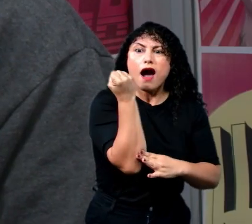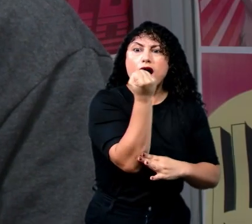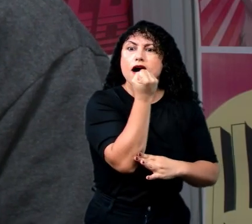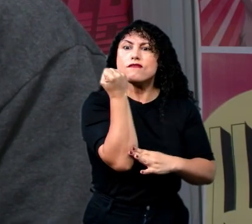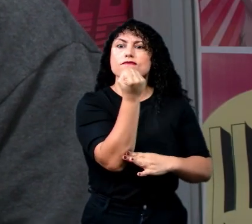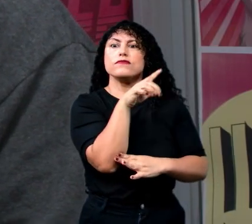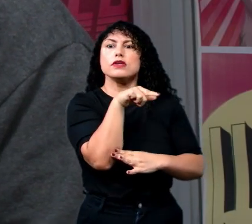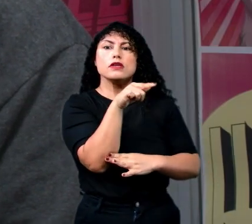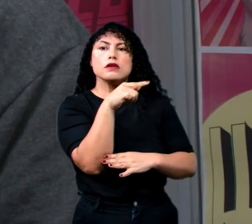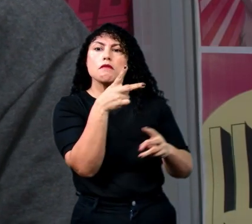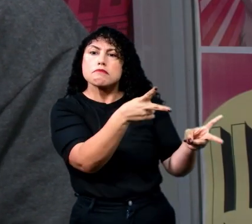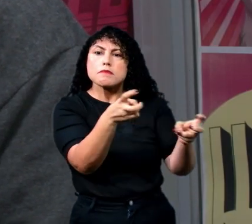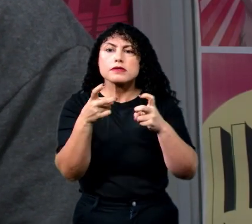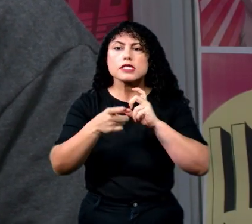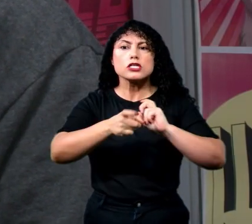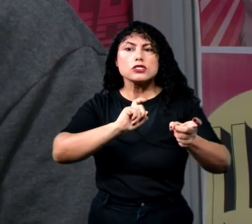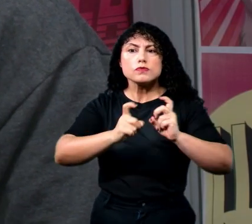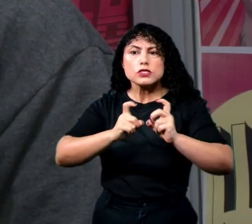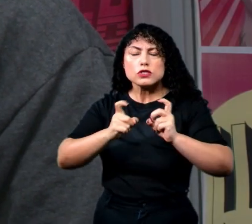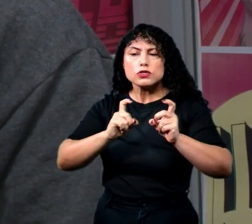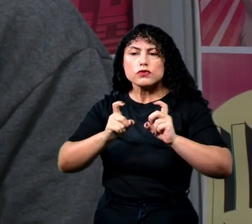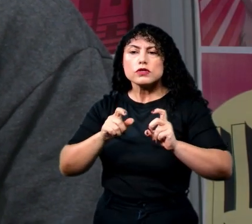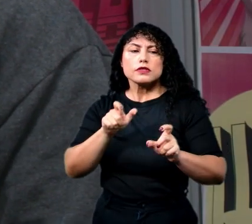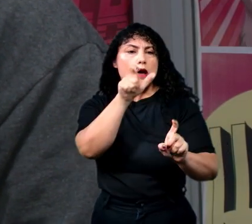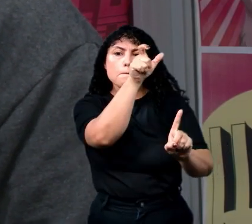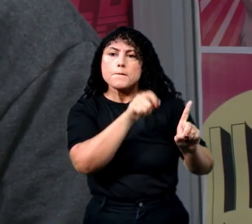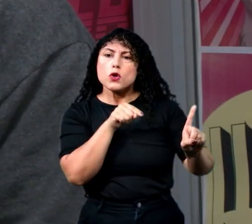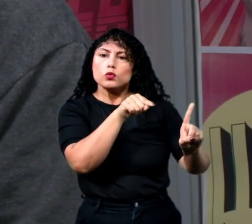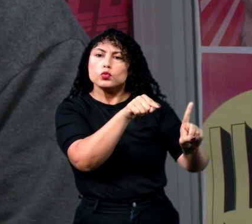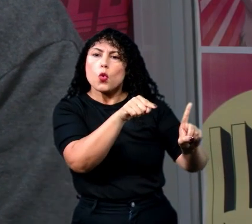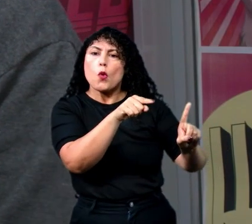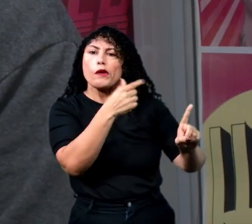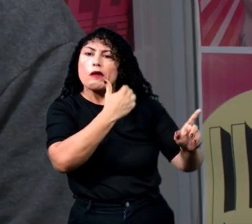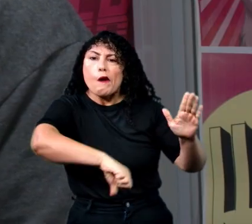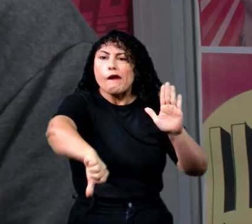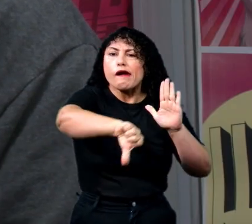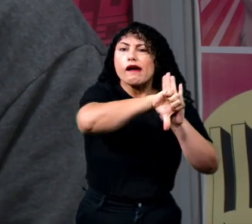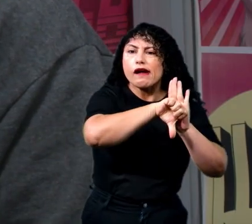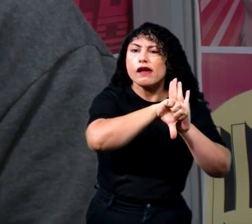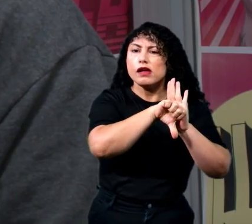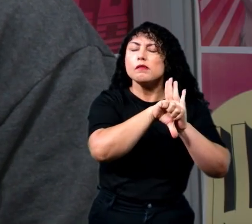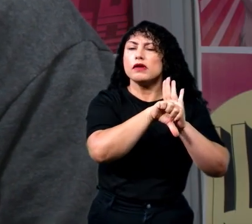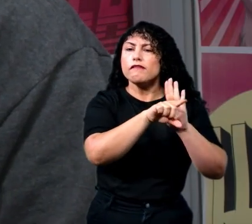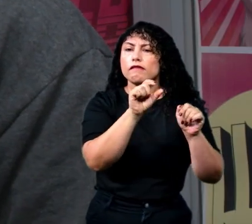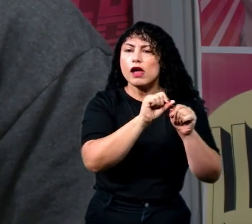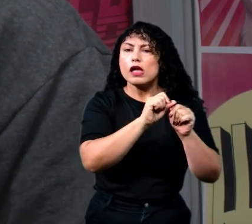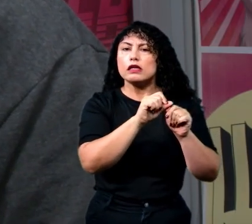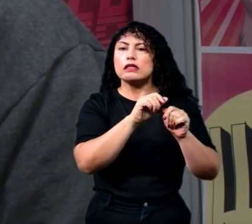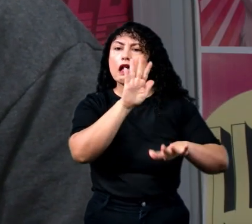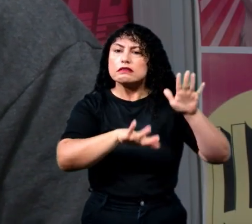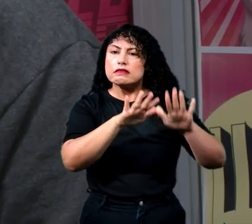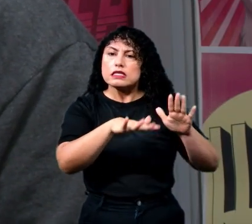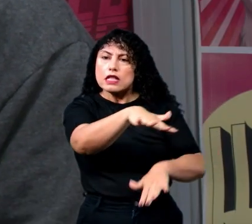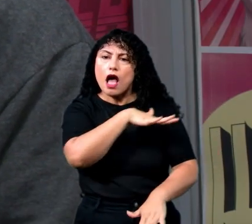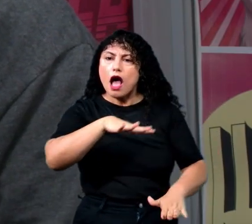de vista administrativo. Se a pessoa cometeu alguma infração, às vezes até